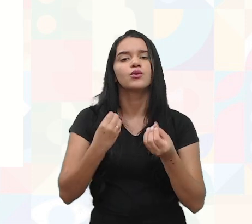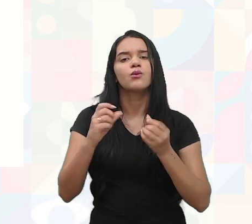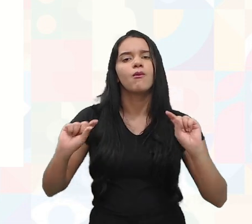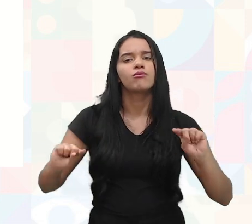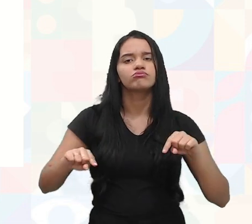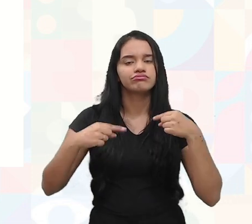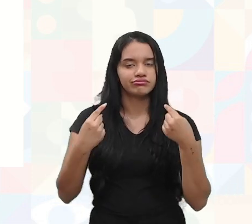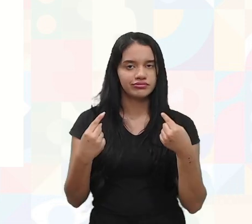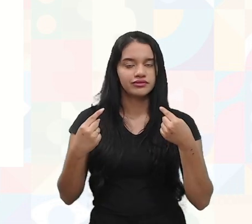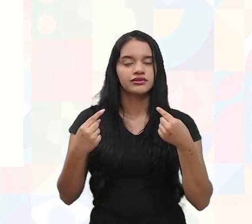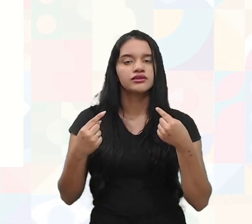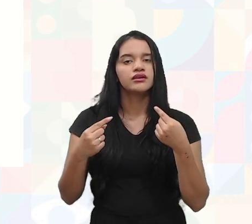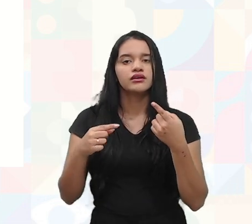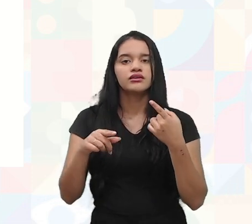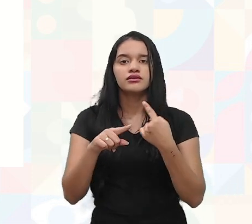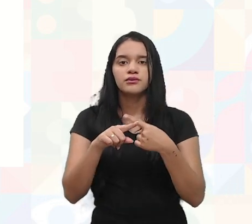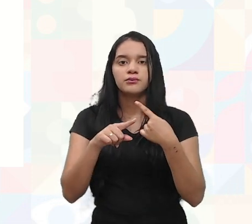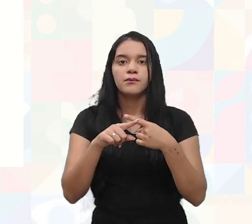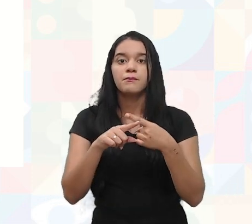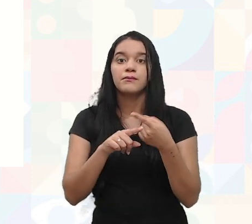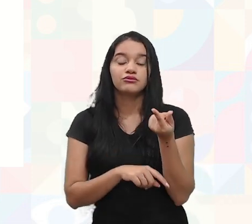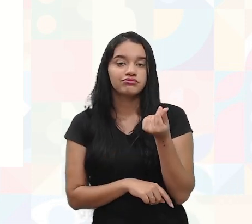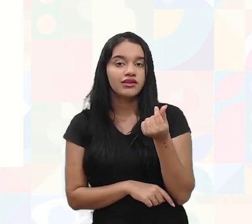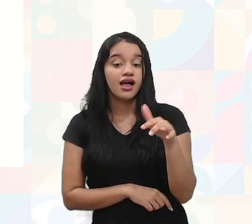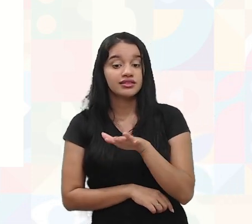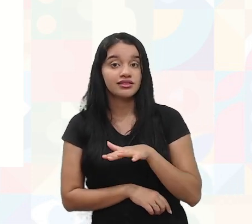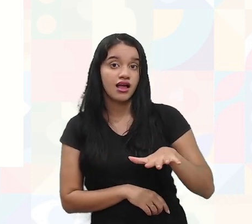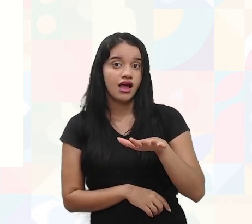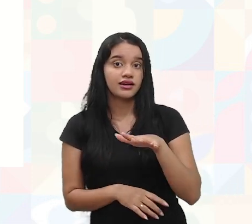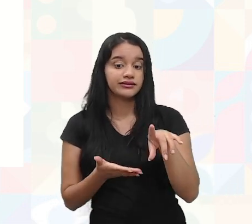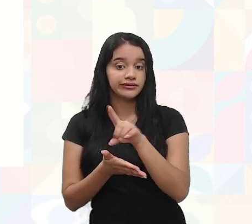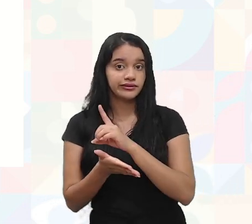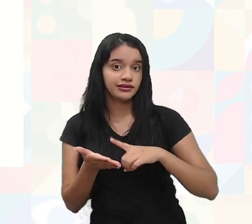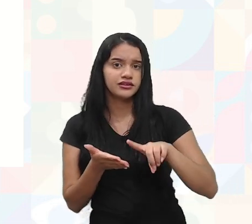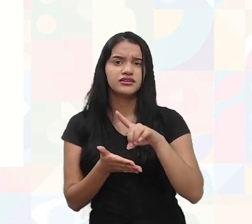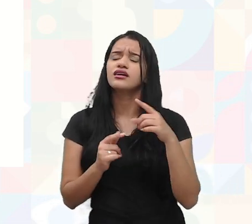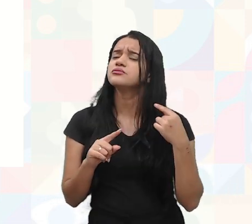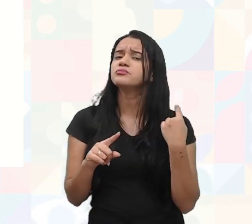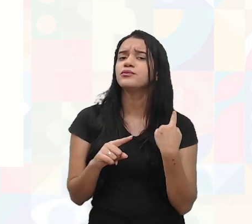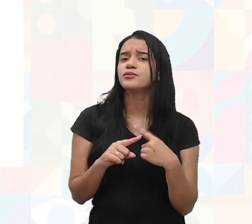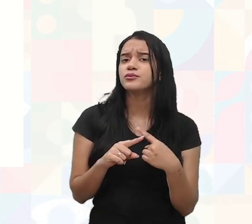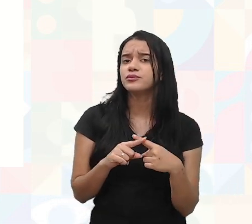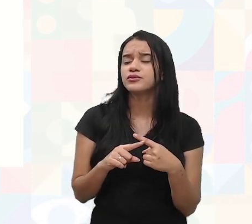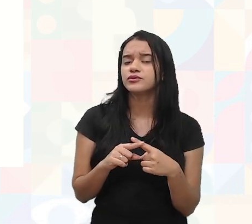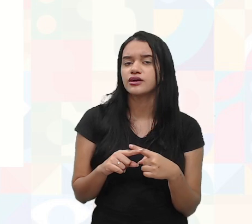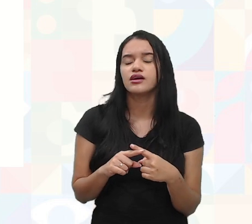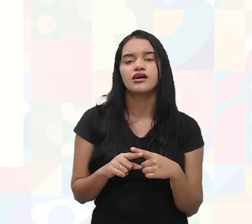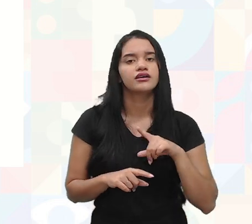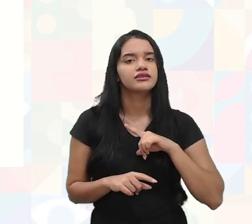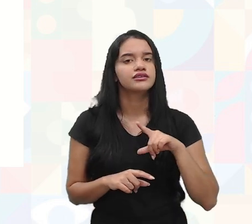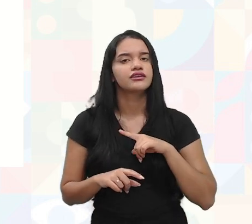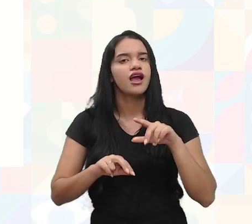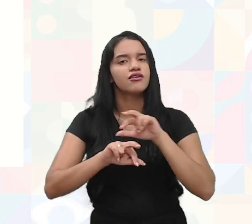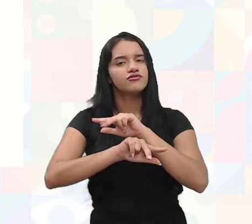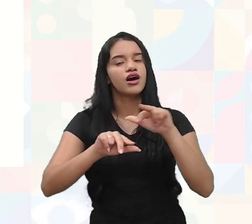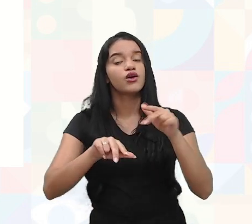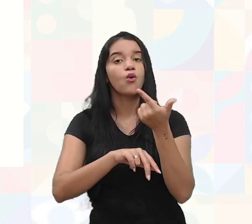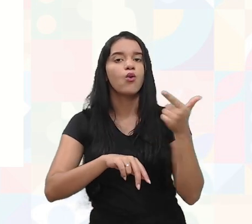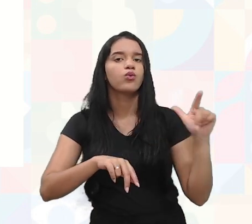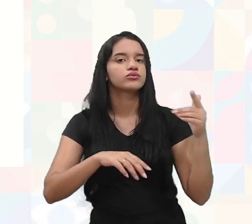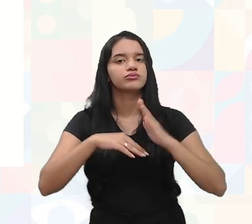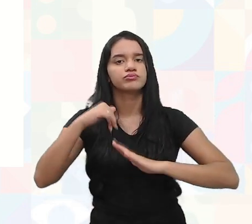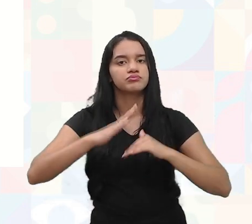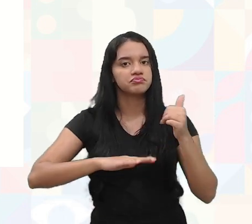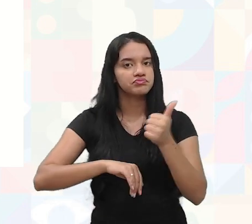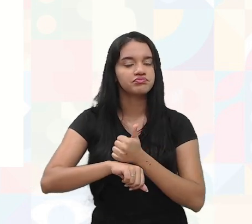desafio, né, no campo da precificação na área do design gráfico, porque existem vários outros profissionais